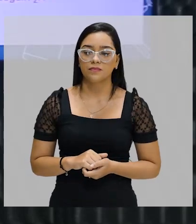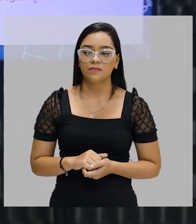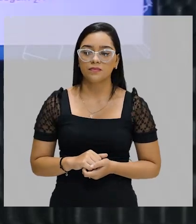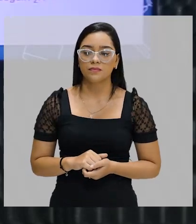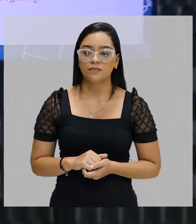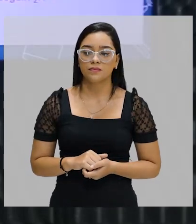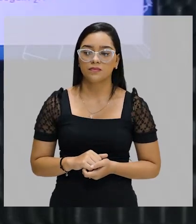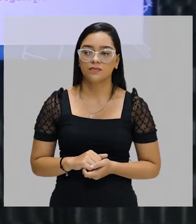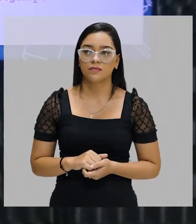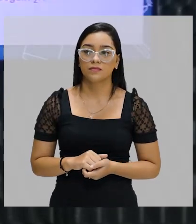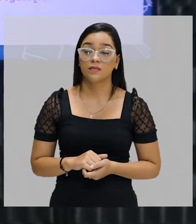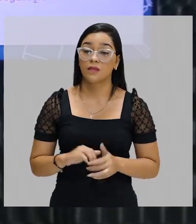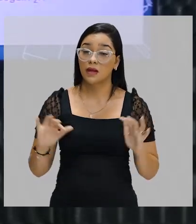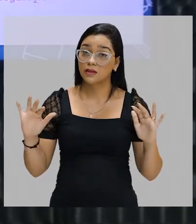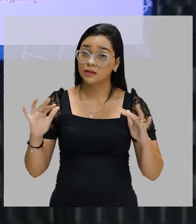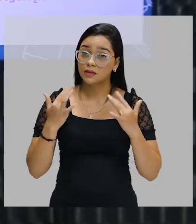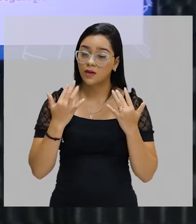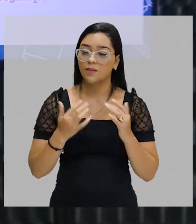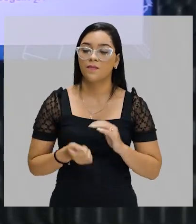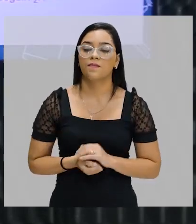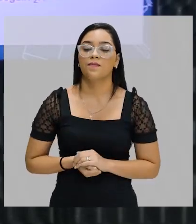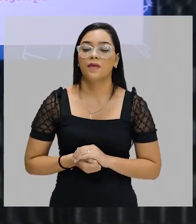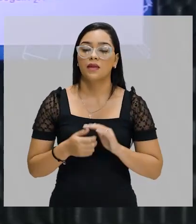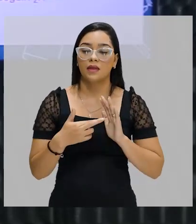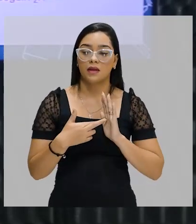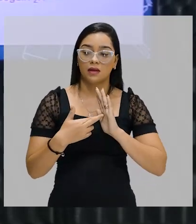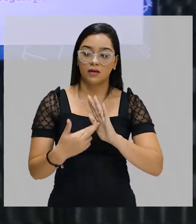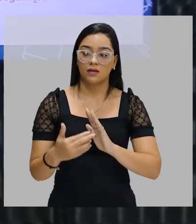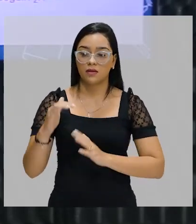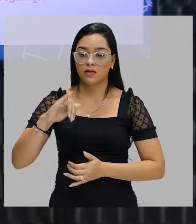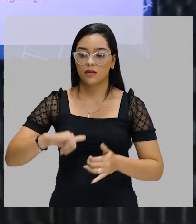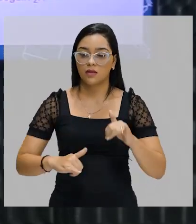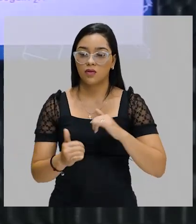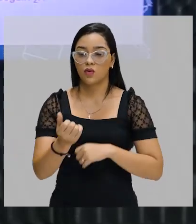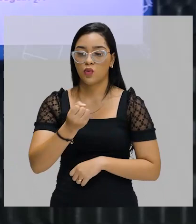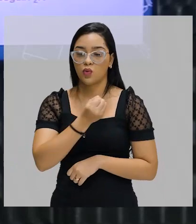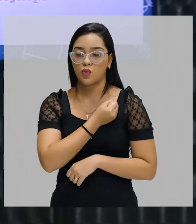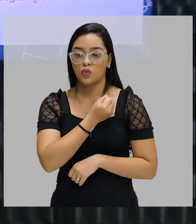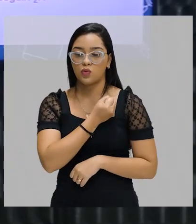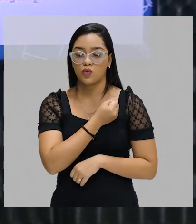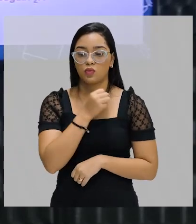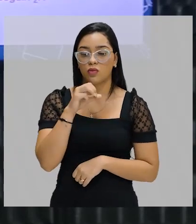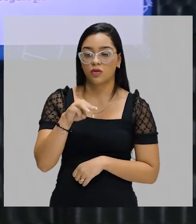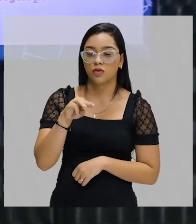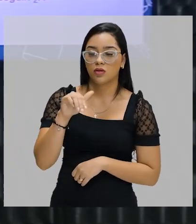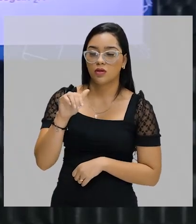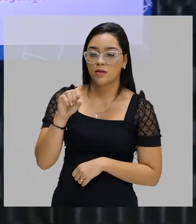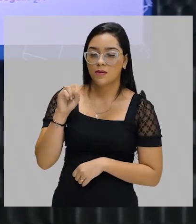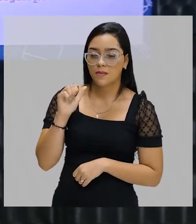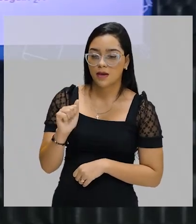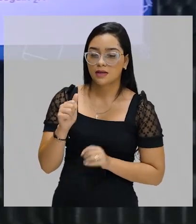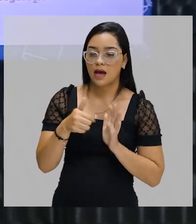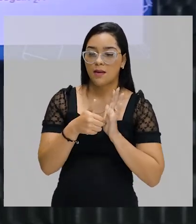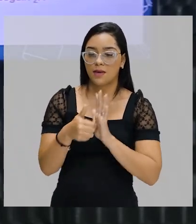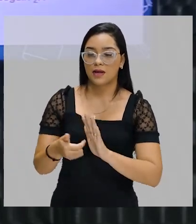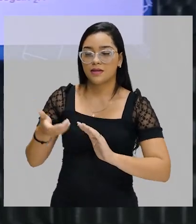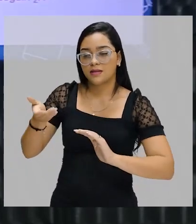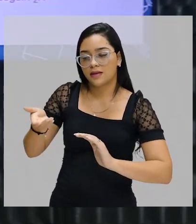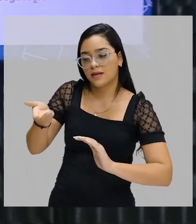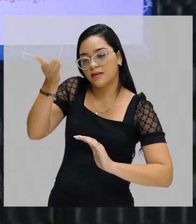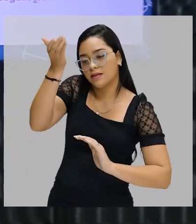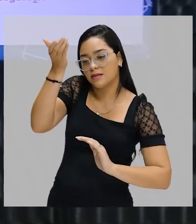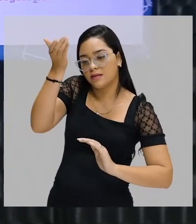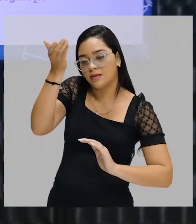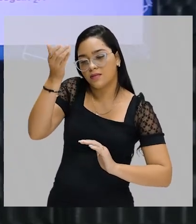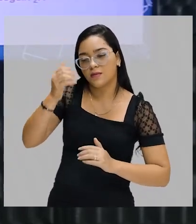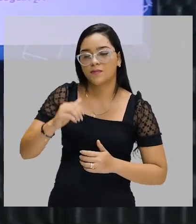certo? Presta bem atenção. Ó. Na representação de um elemento químico, certo? O número de massa, né, que é